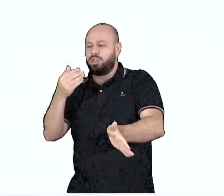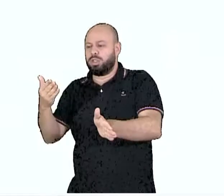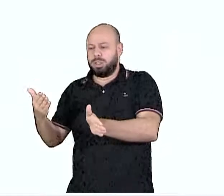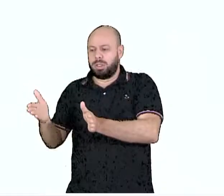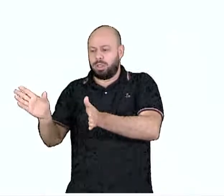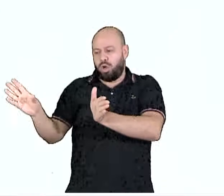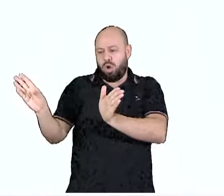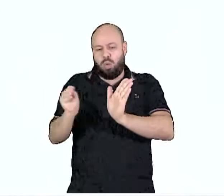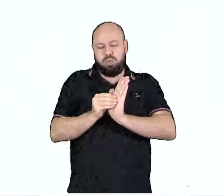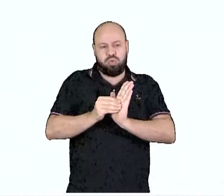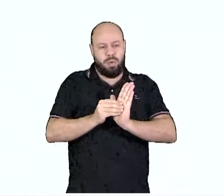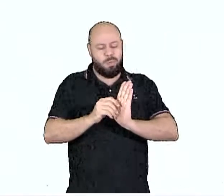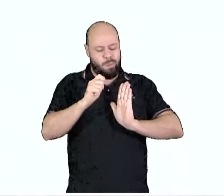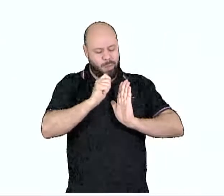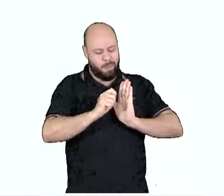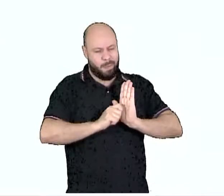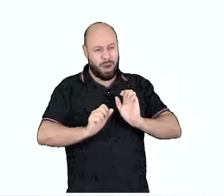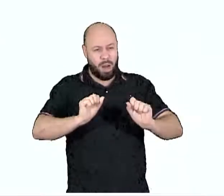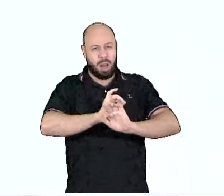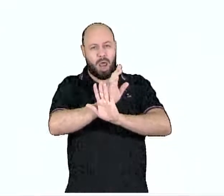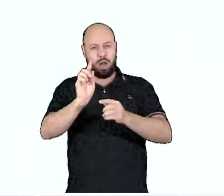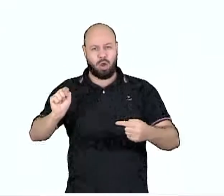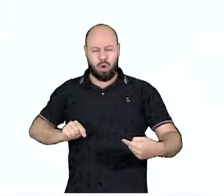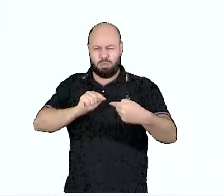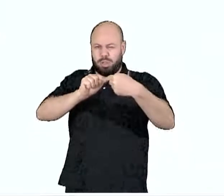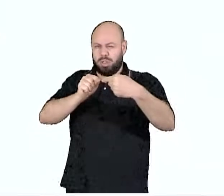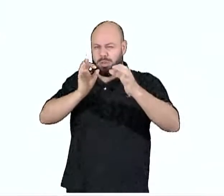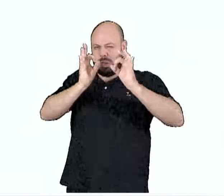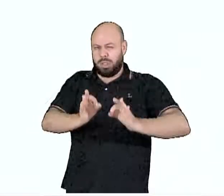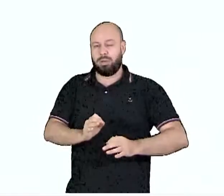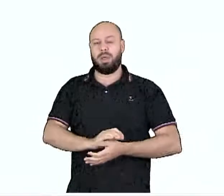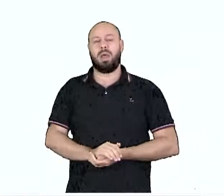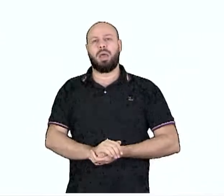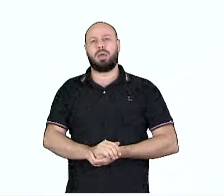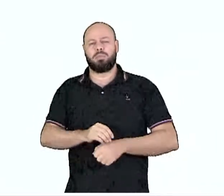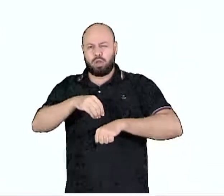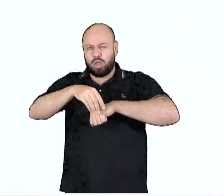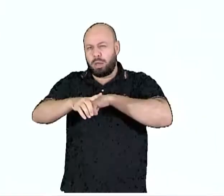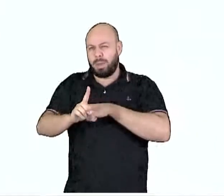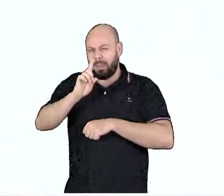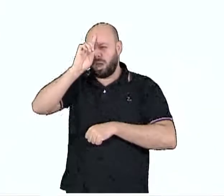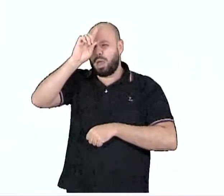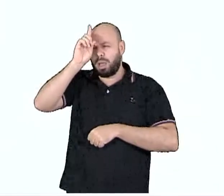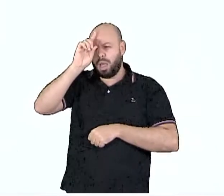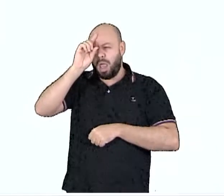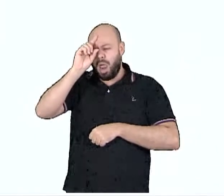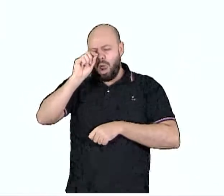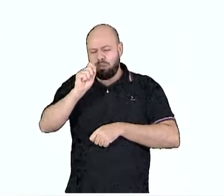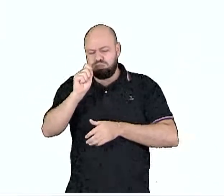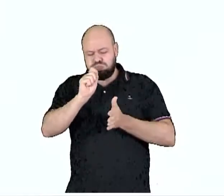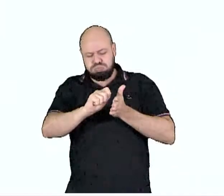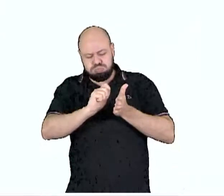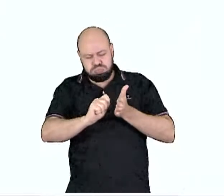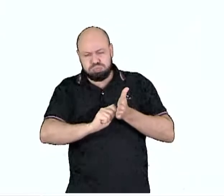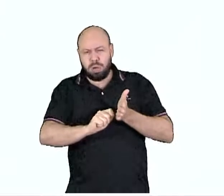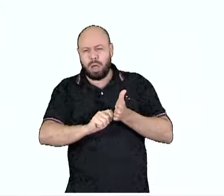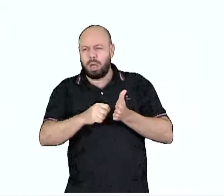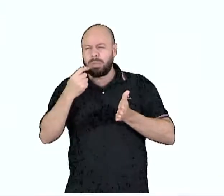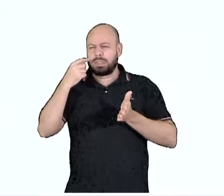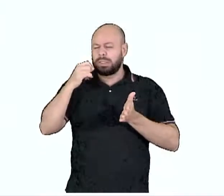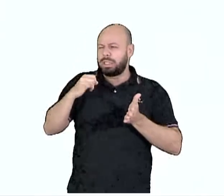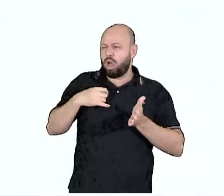clara e objetiva. A primeira dica na hora de criar a descrição é se perguntar: se eu